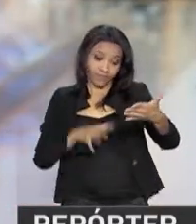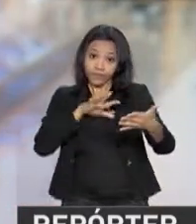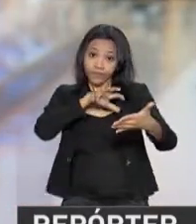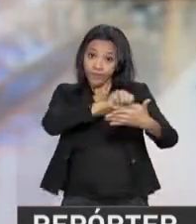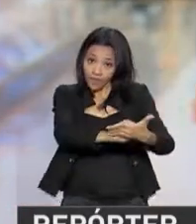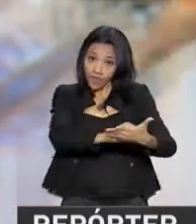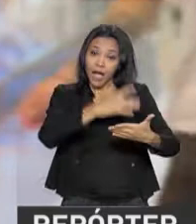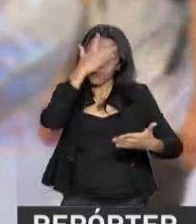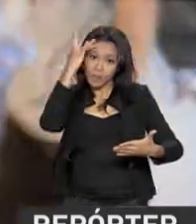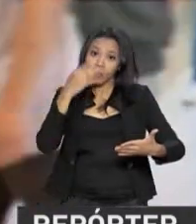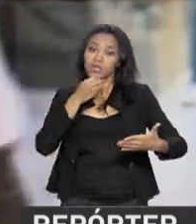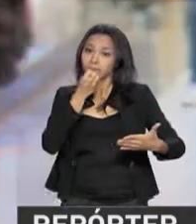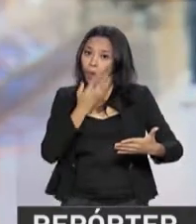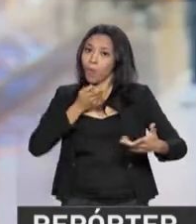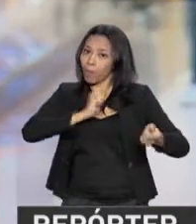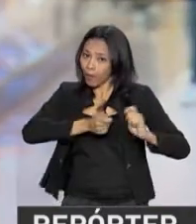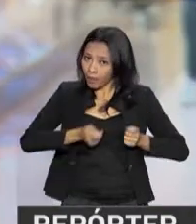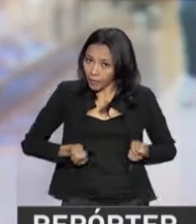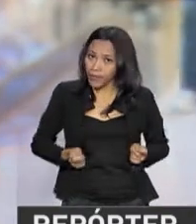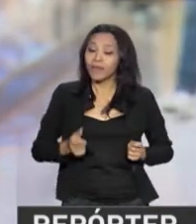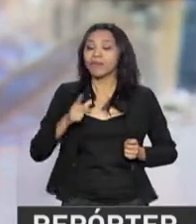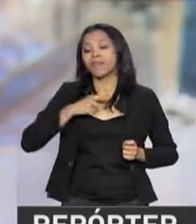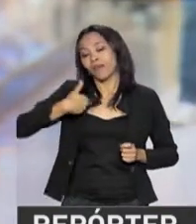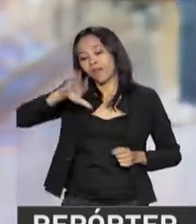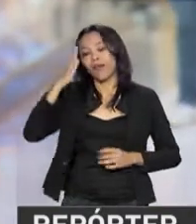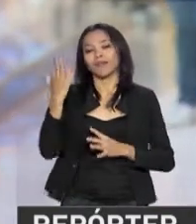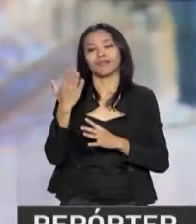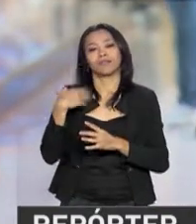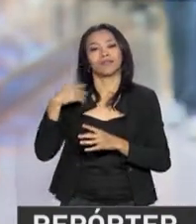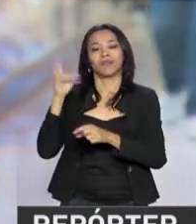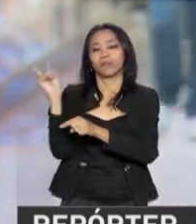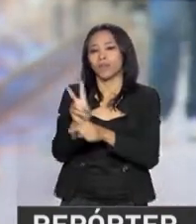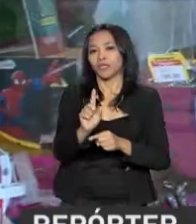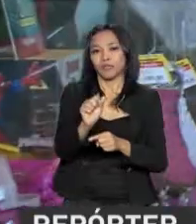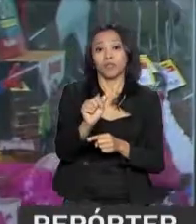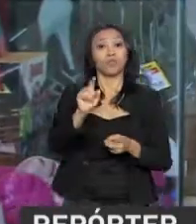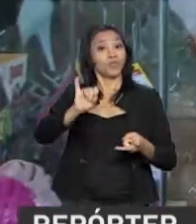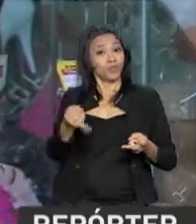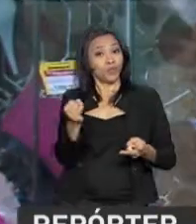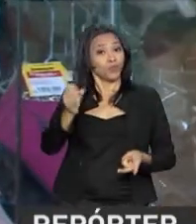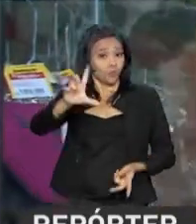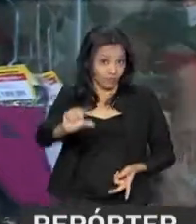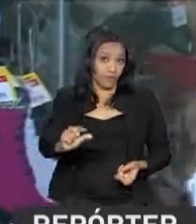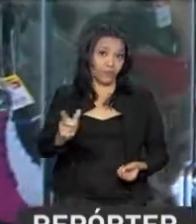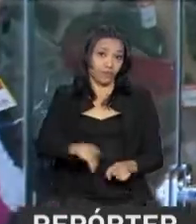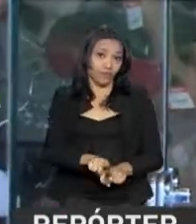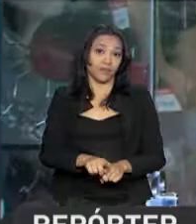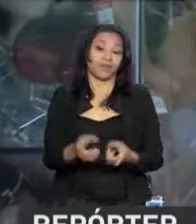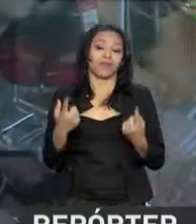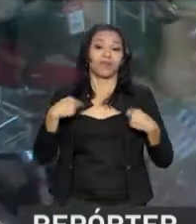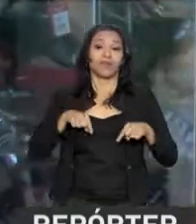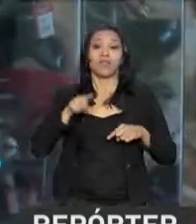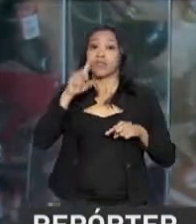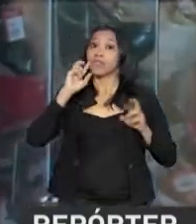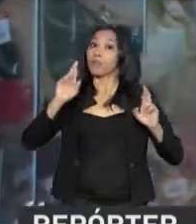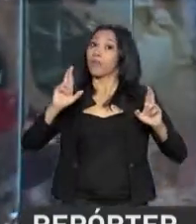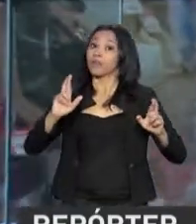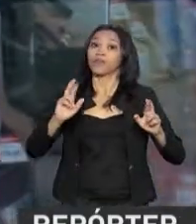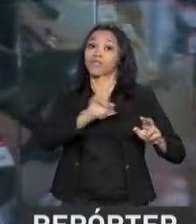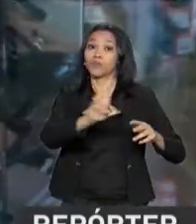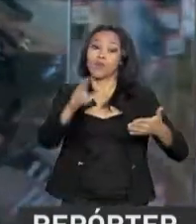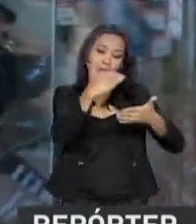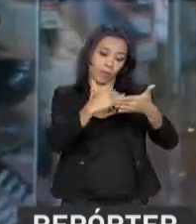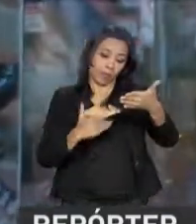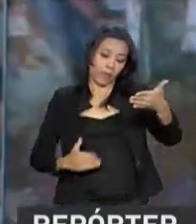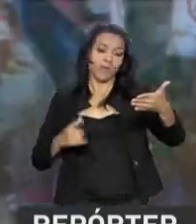possa ter acesso a mais linhas de crédito e com juros mais em conta. Também espera-se que, com o cadastro, seja traçado um